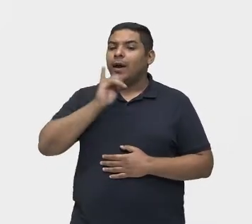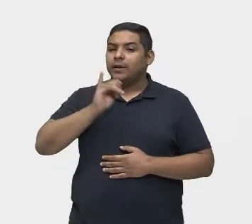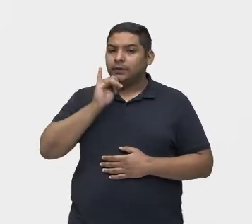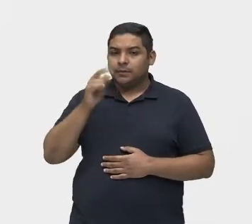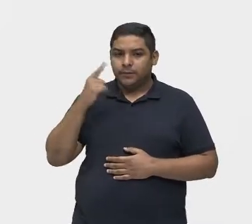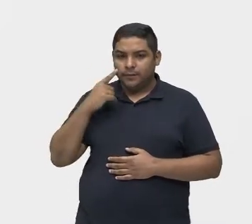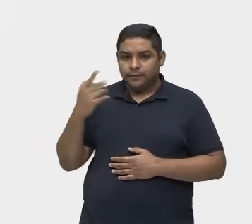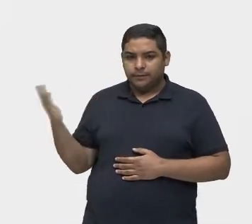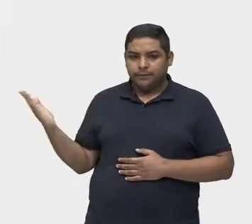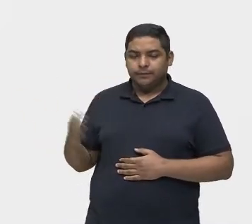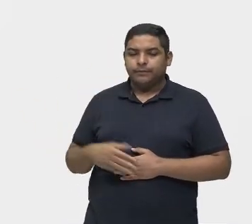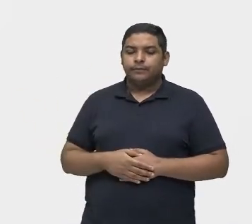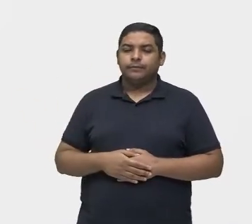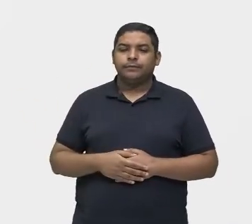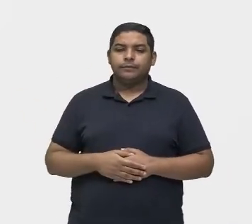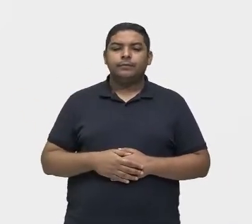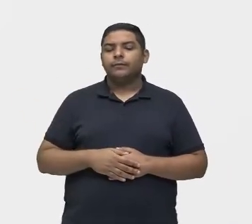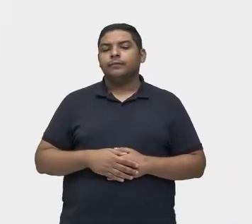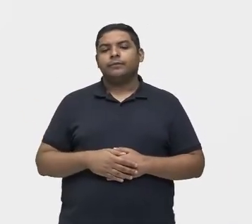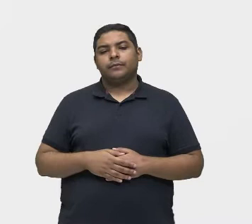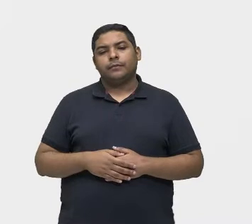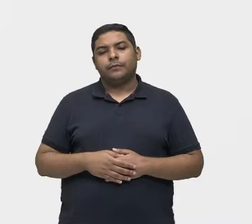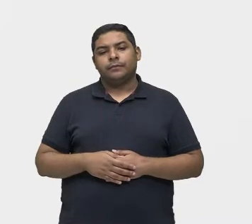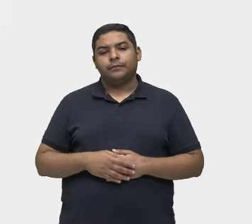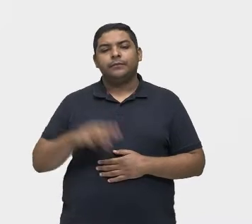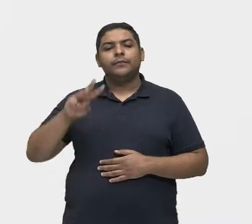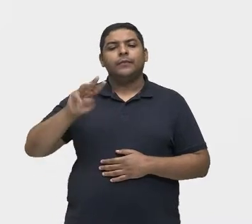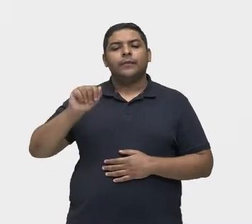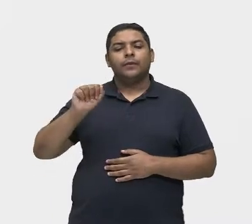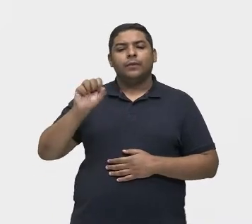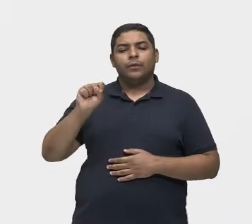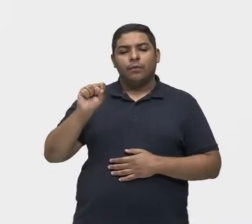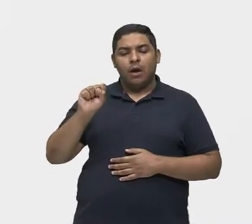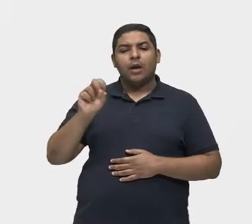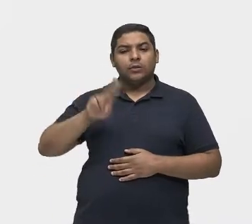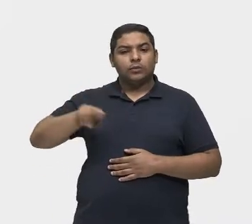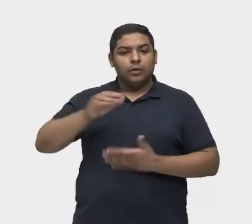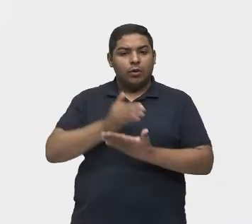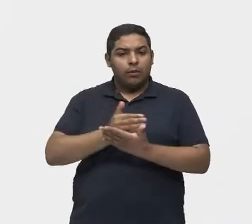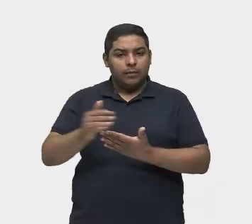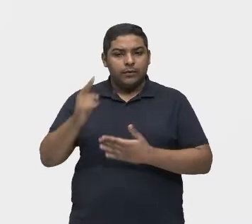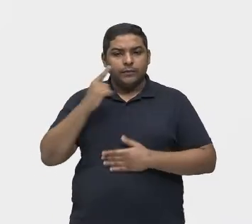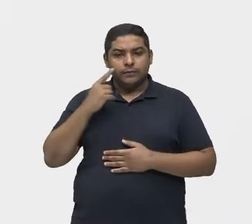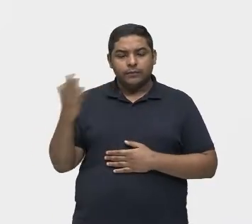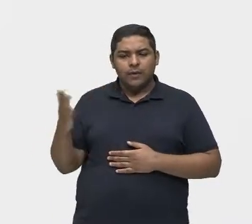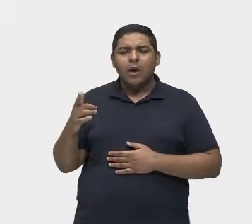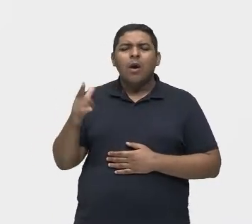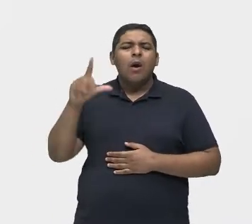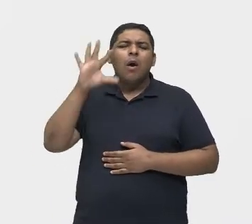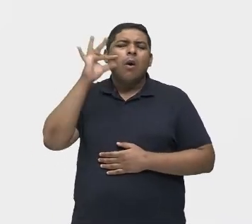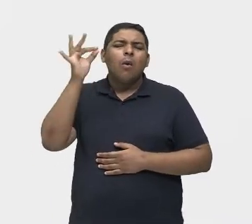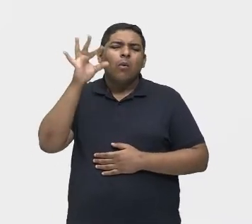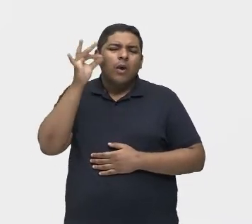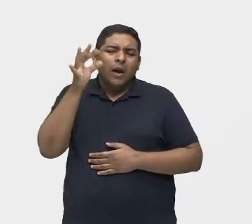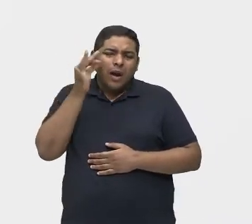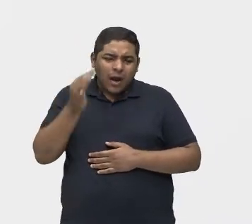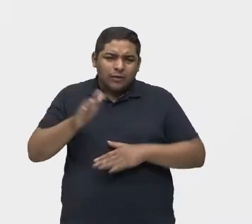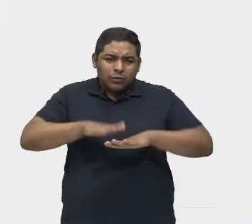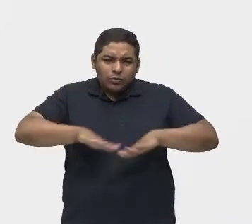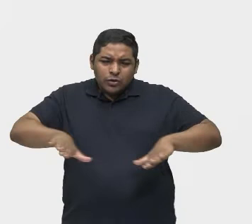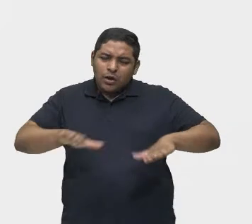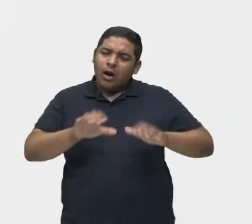a pergunta, eu vou dar uma resposta curta. Was the cat sleeping on the floor? O gato estava dormindo no piso, né, no